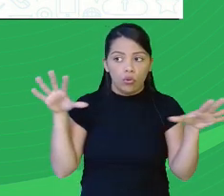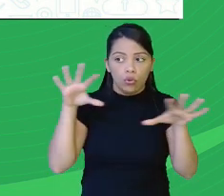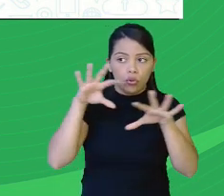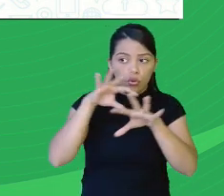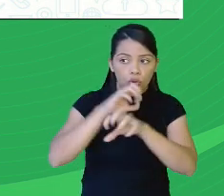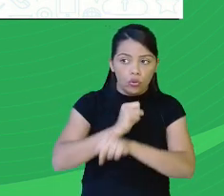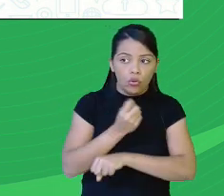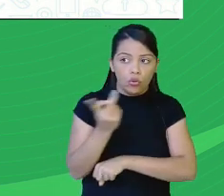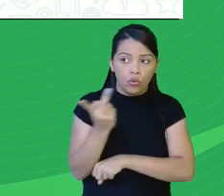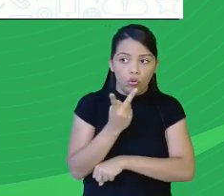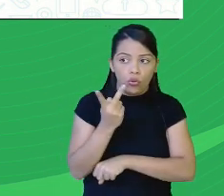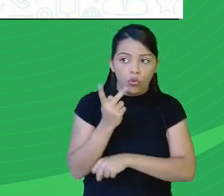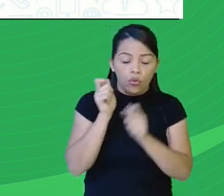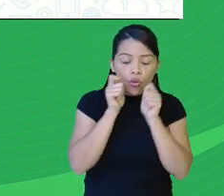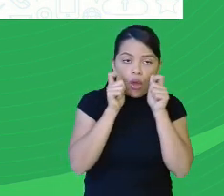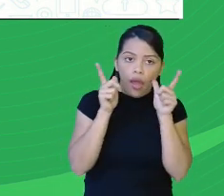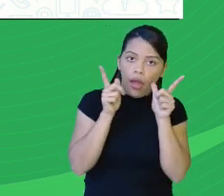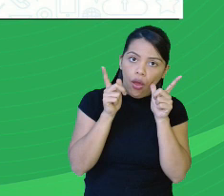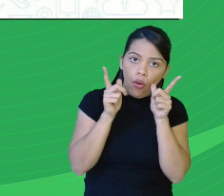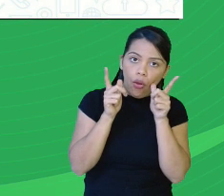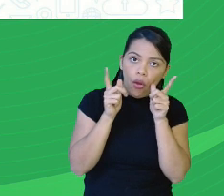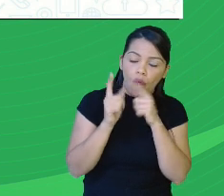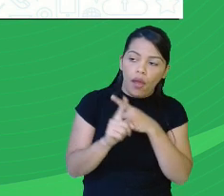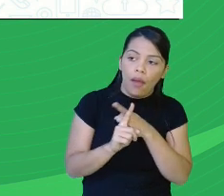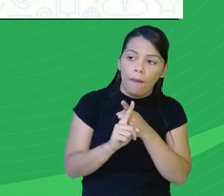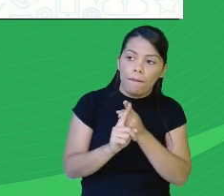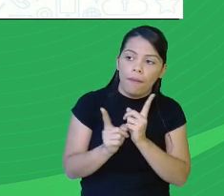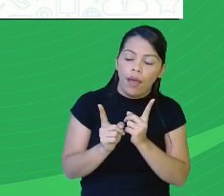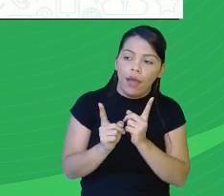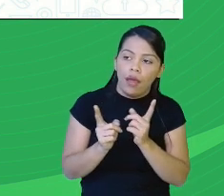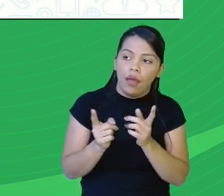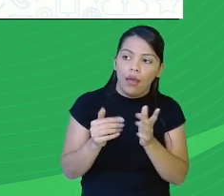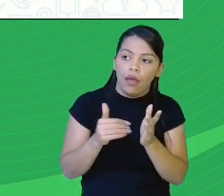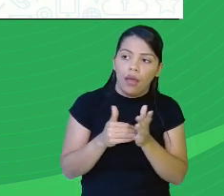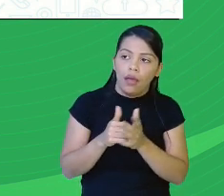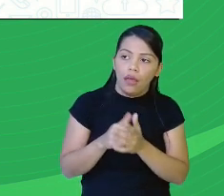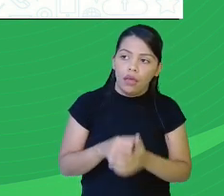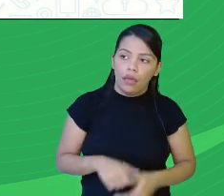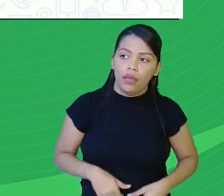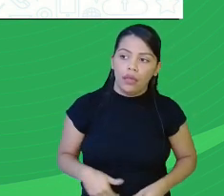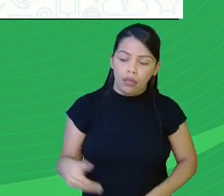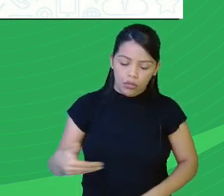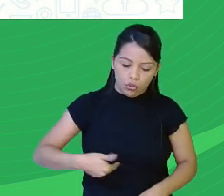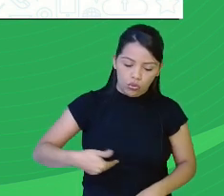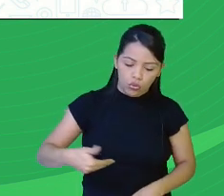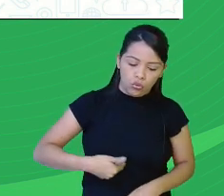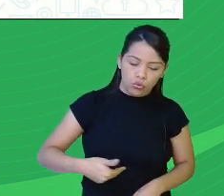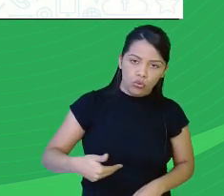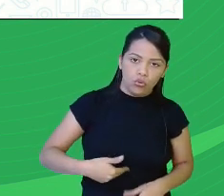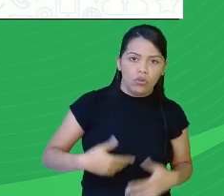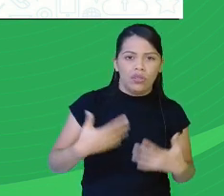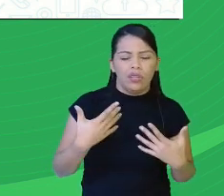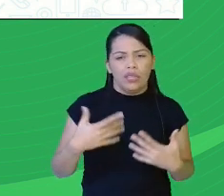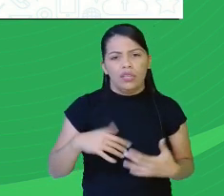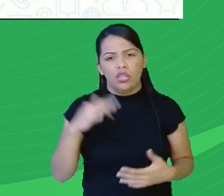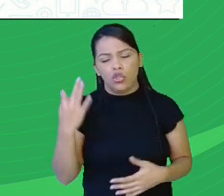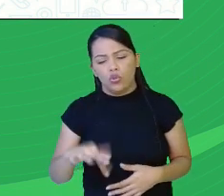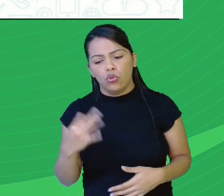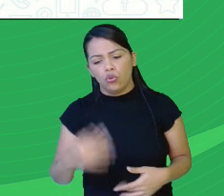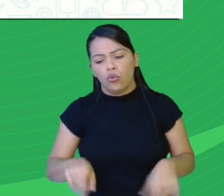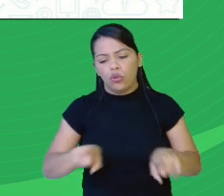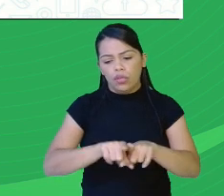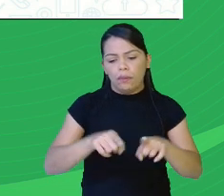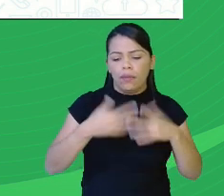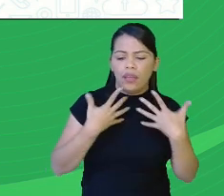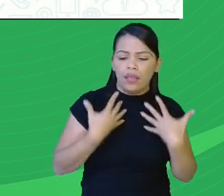despertos. Até que, de dor e cansaço, ambos cochilam no ninho da